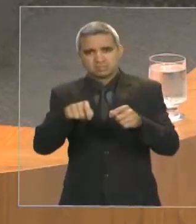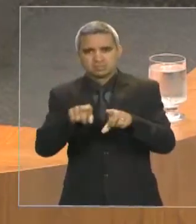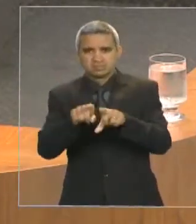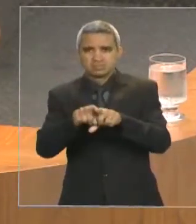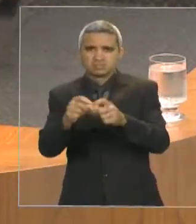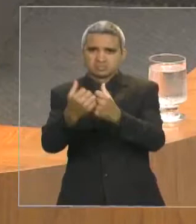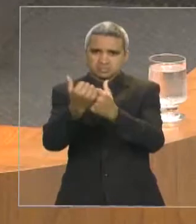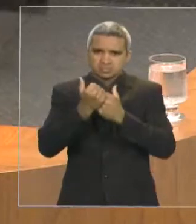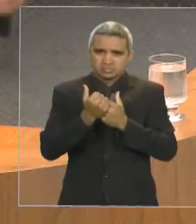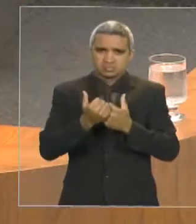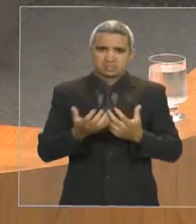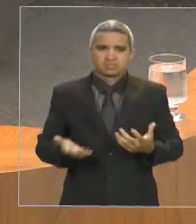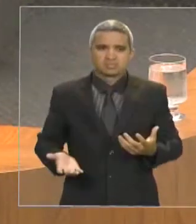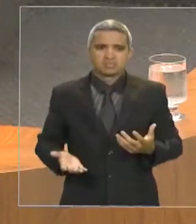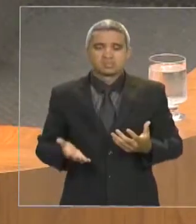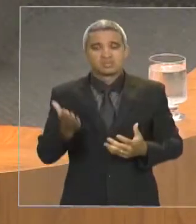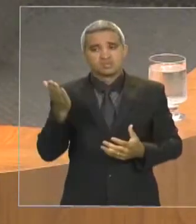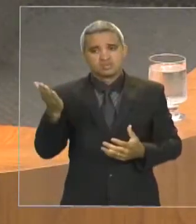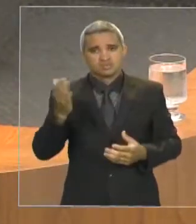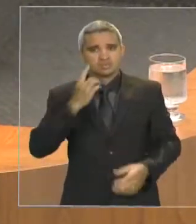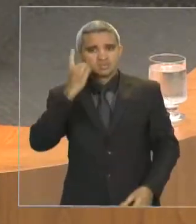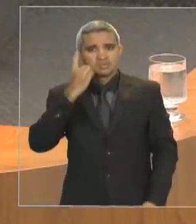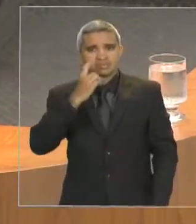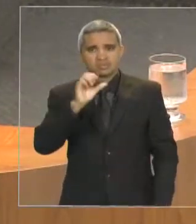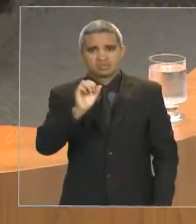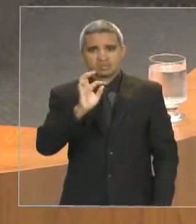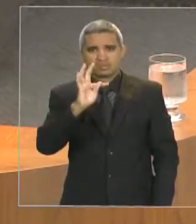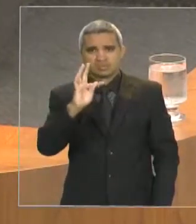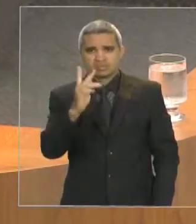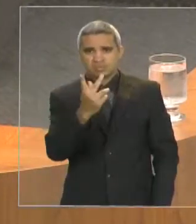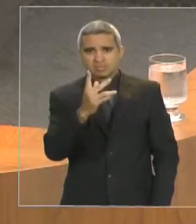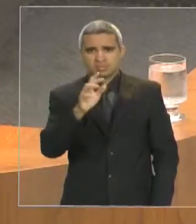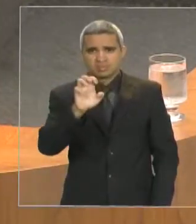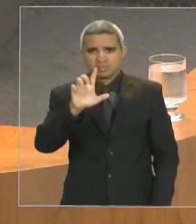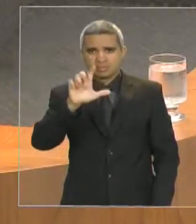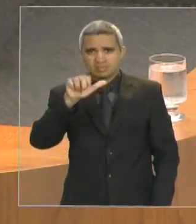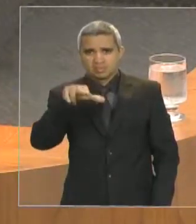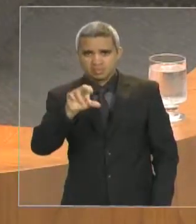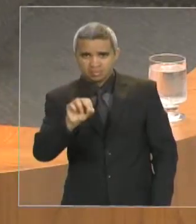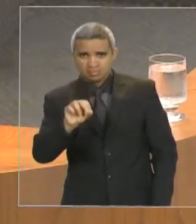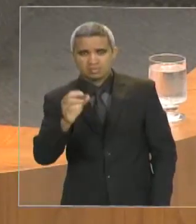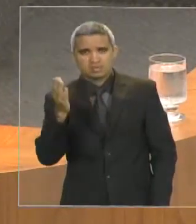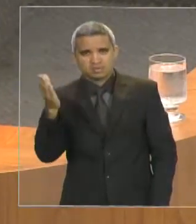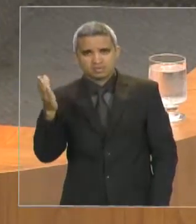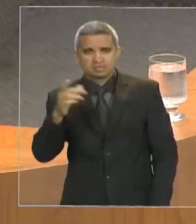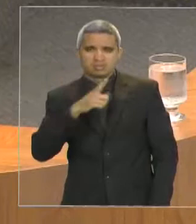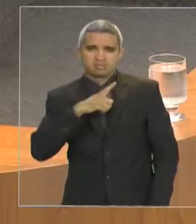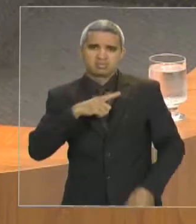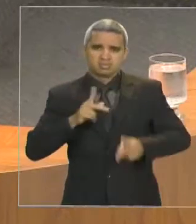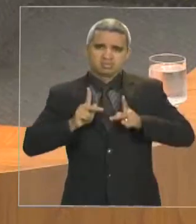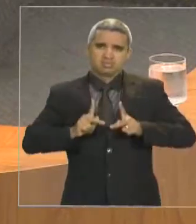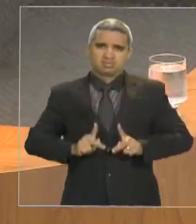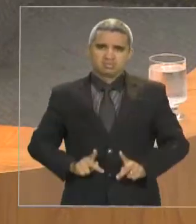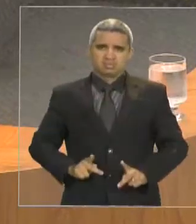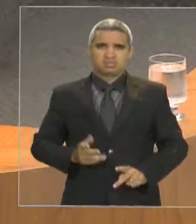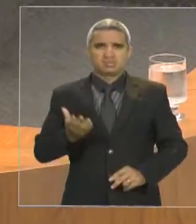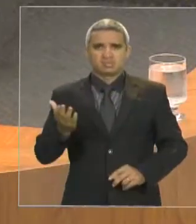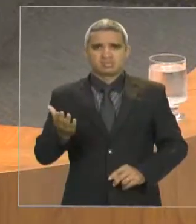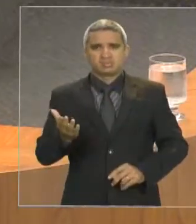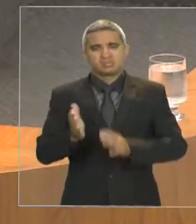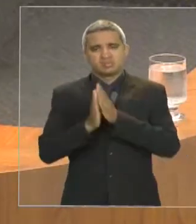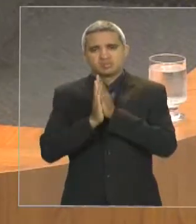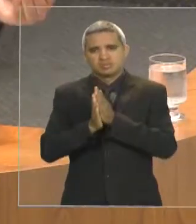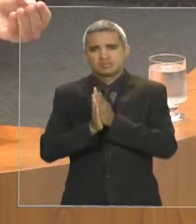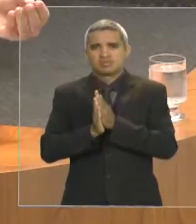tem conduzido essa casa de maneira correta e imparcial no cargo de presidente, que nós mantenhamos aqui a nossa